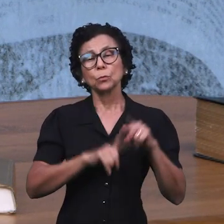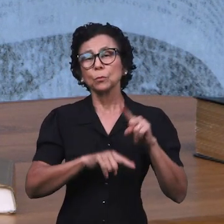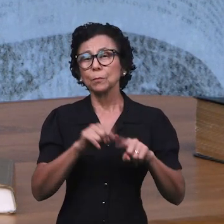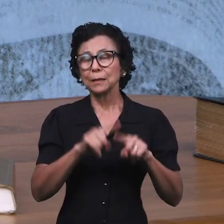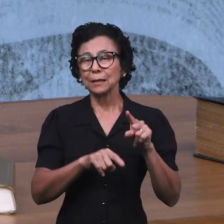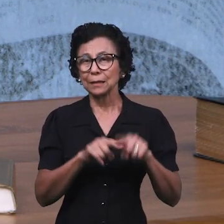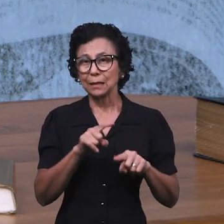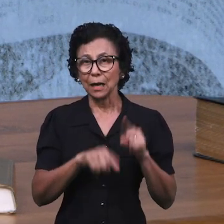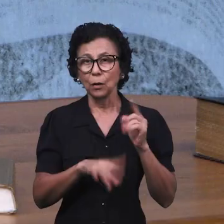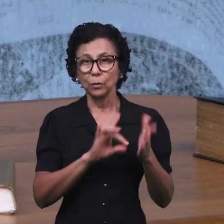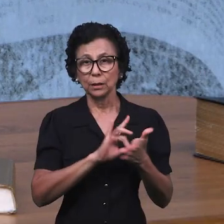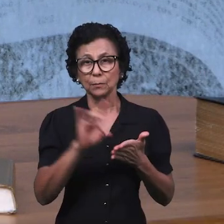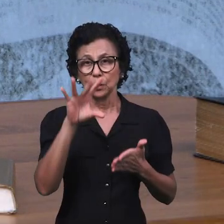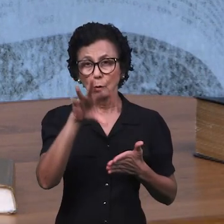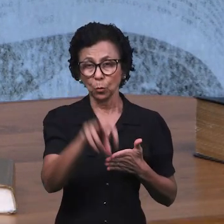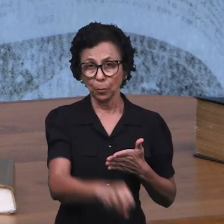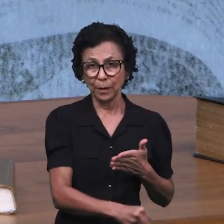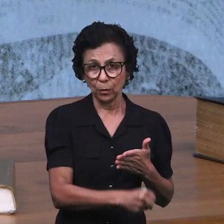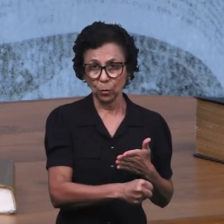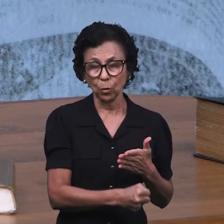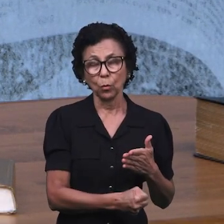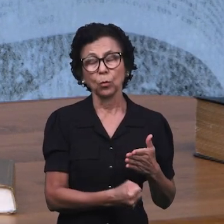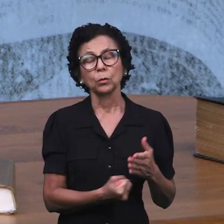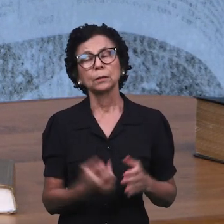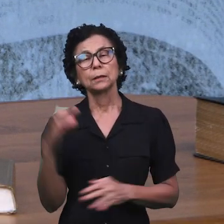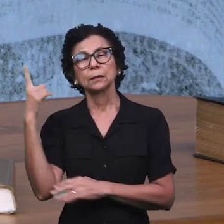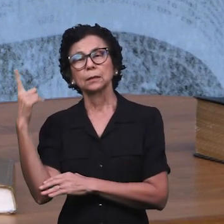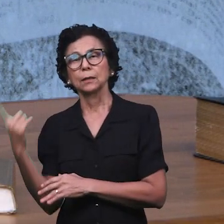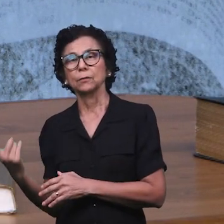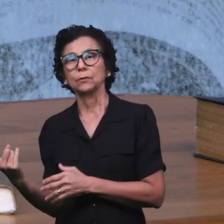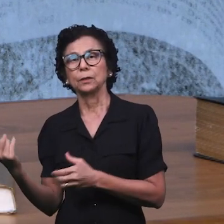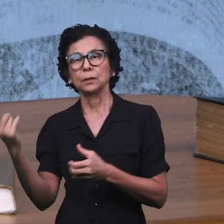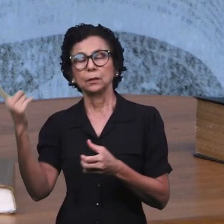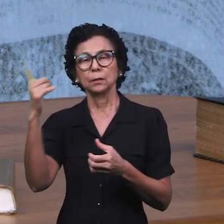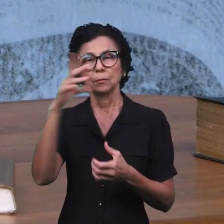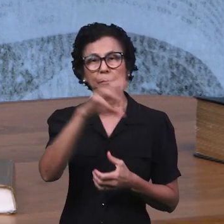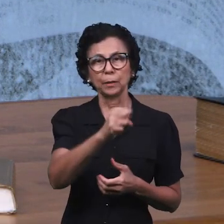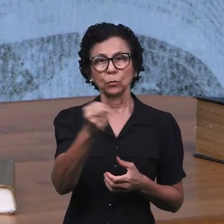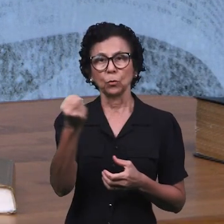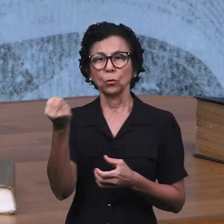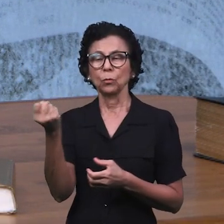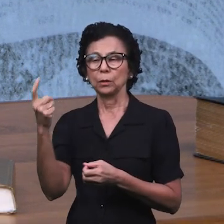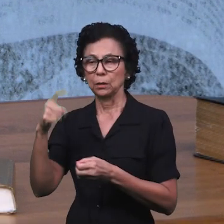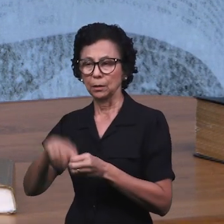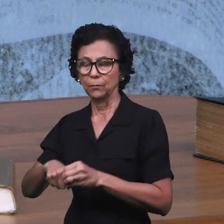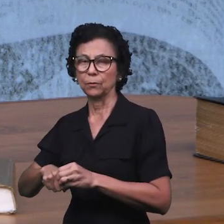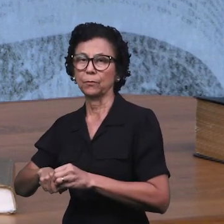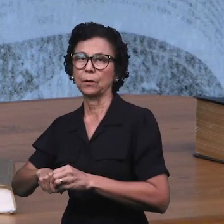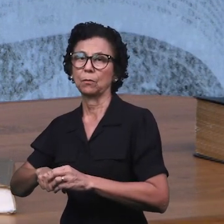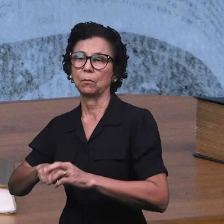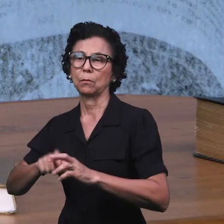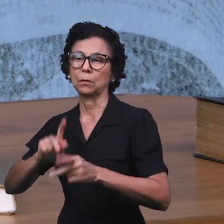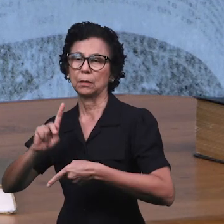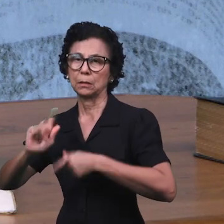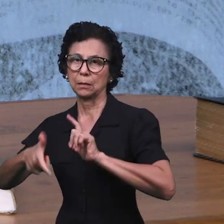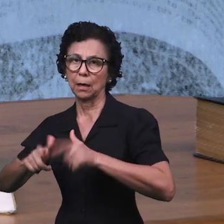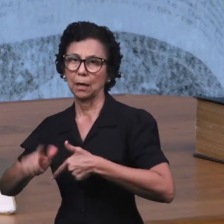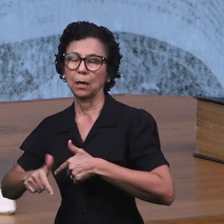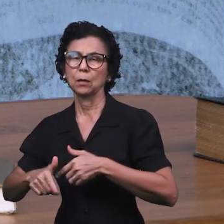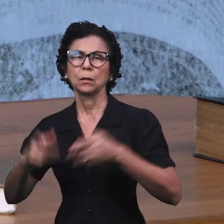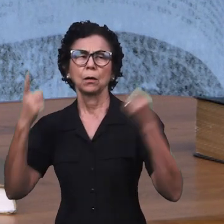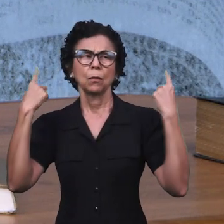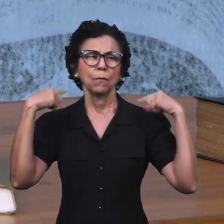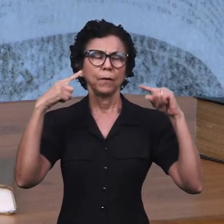tinham tomado, tudo Davi tornou a trazer. Também tomou Davi todas as ovelhas